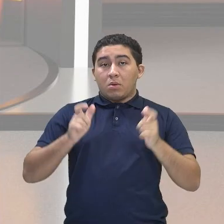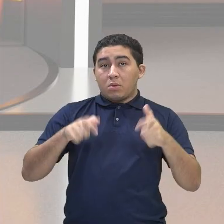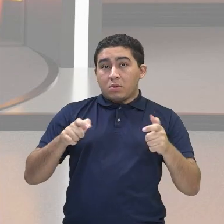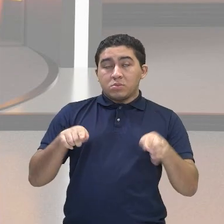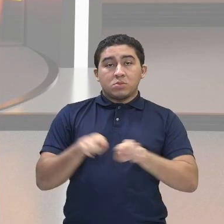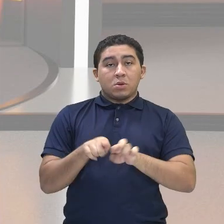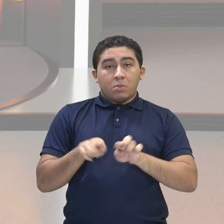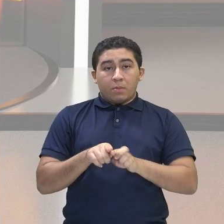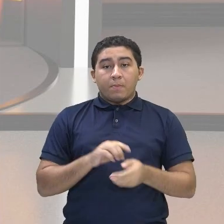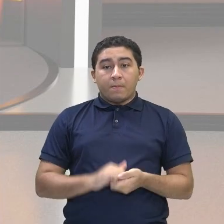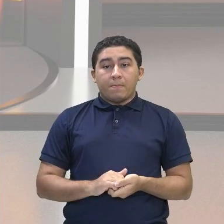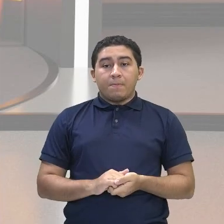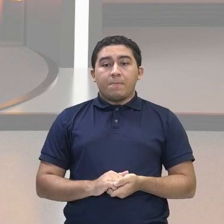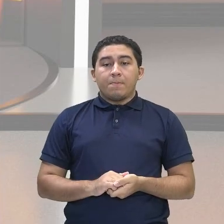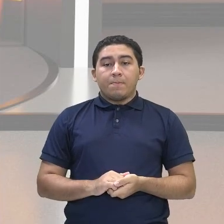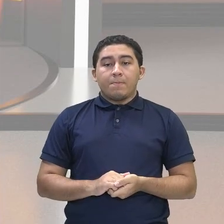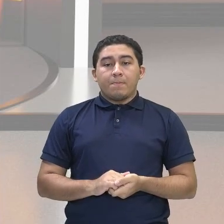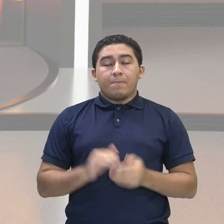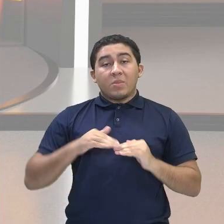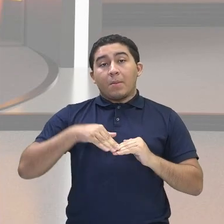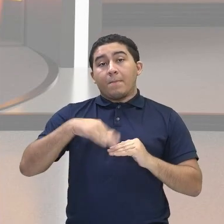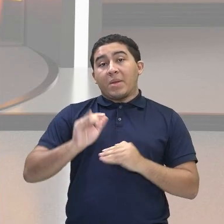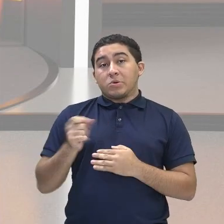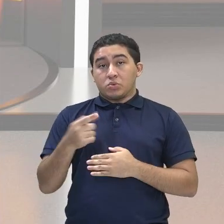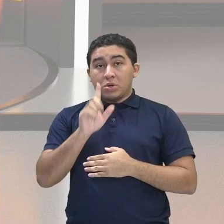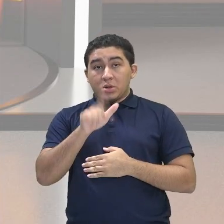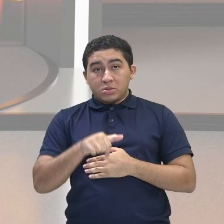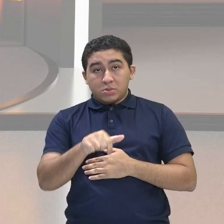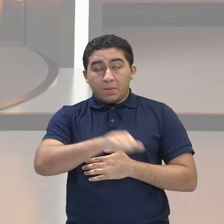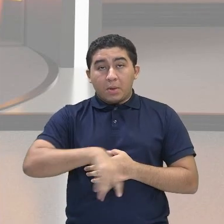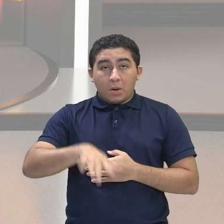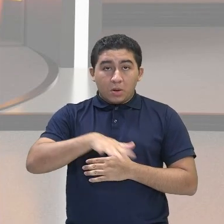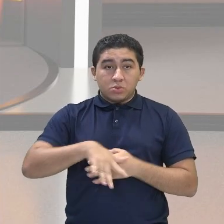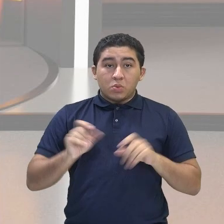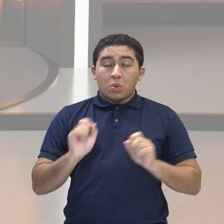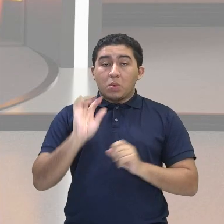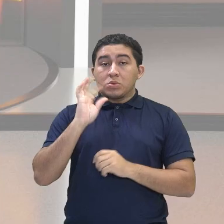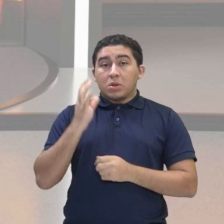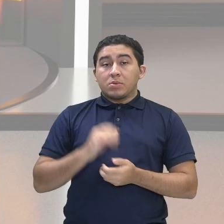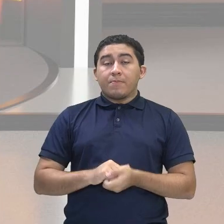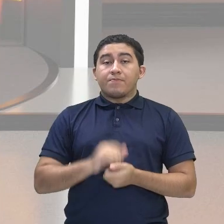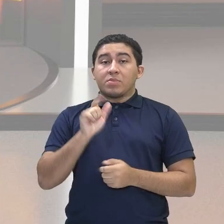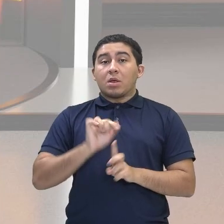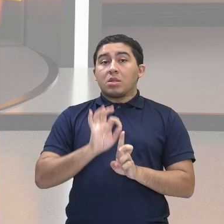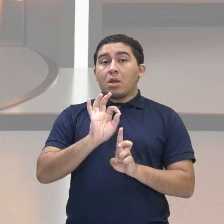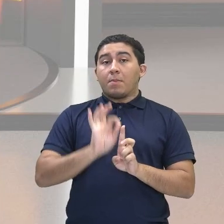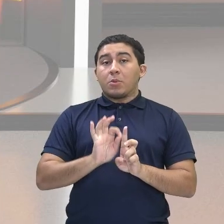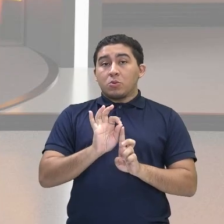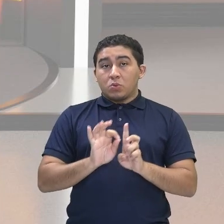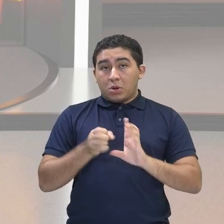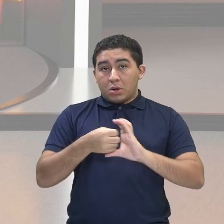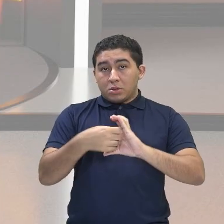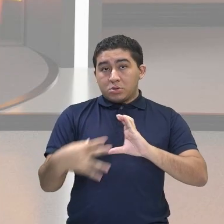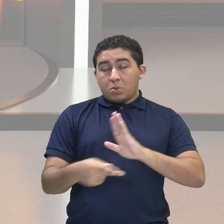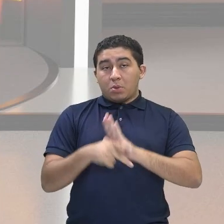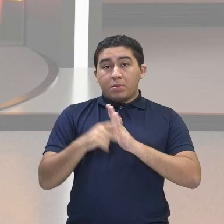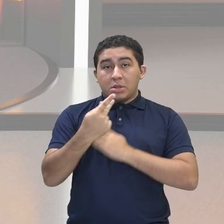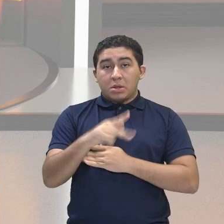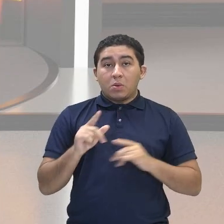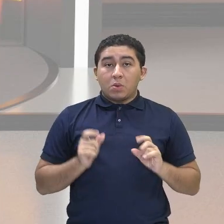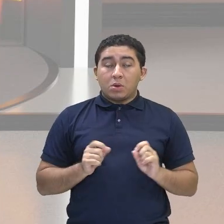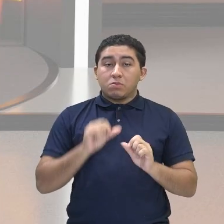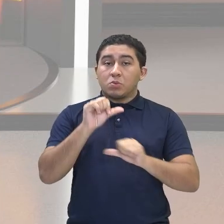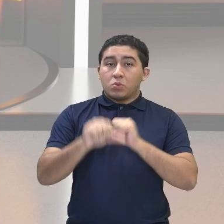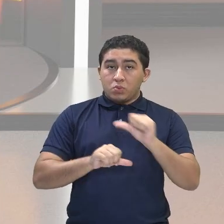ali, além dessas zonas temperadas, essas temperaturas, né, essas características climáticas, elas vão